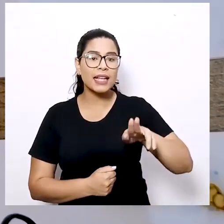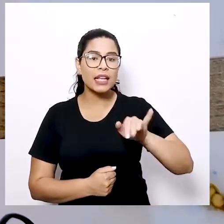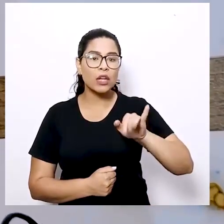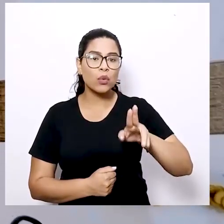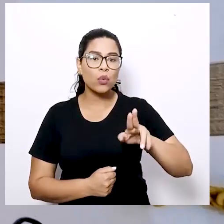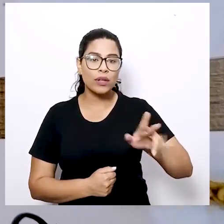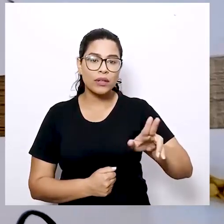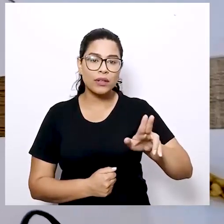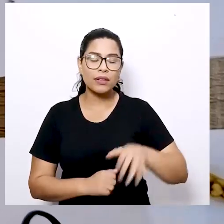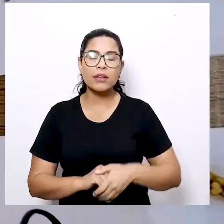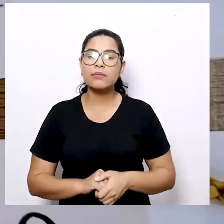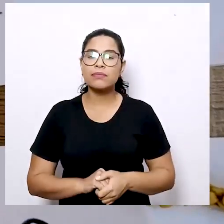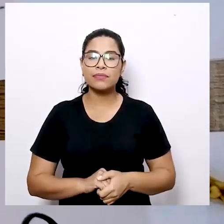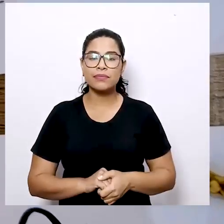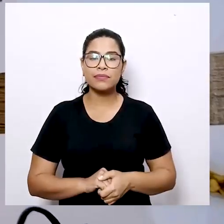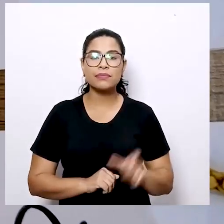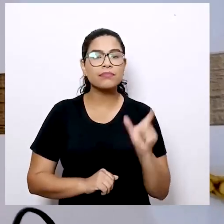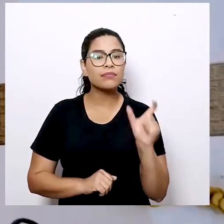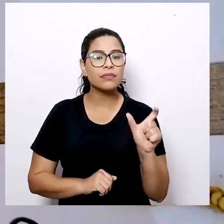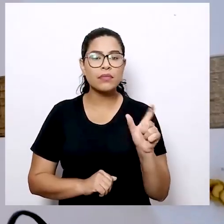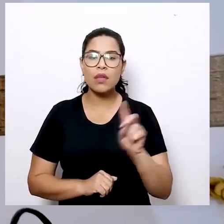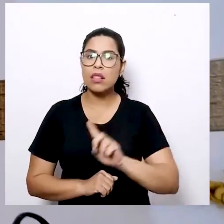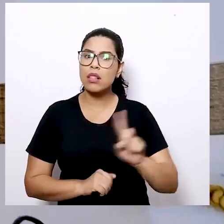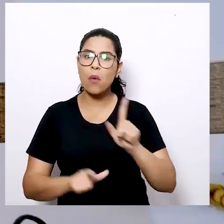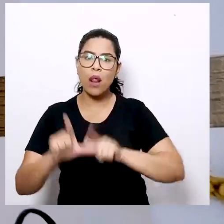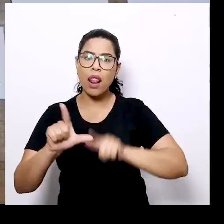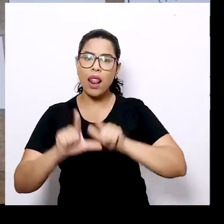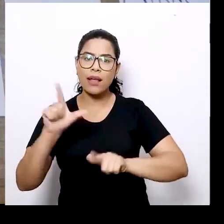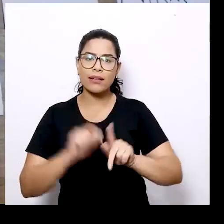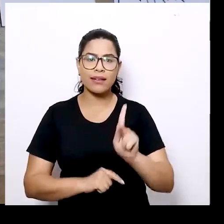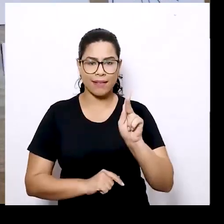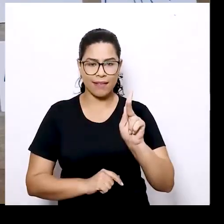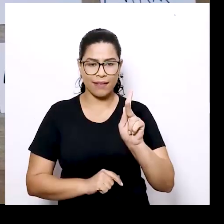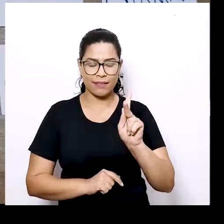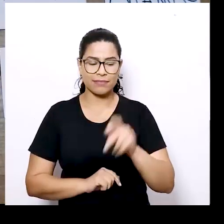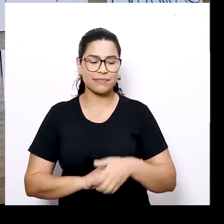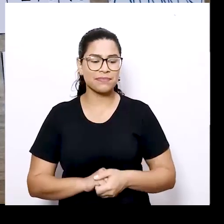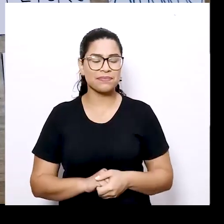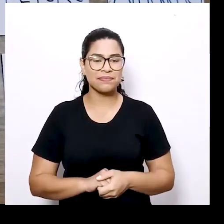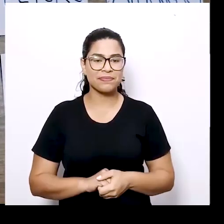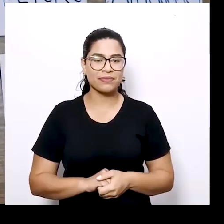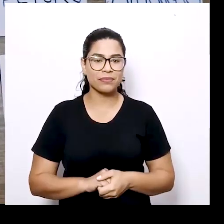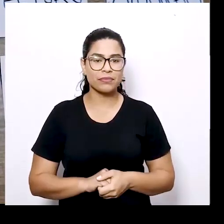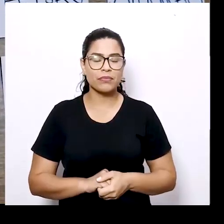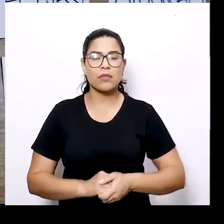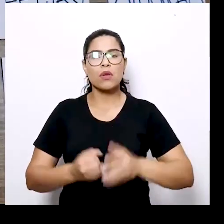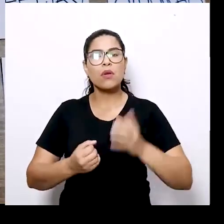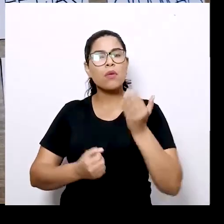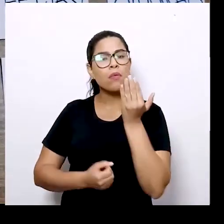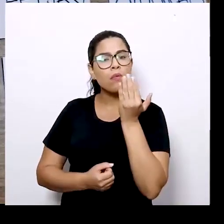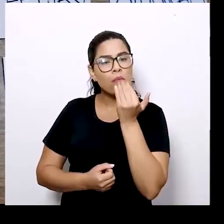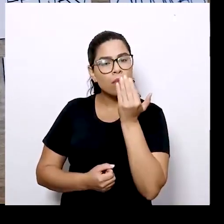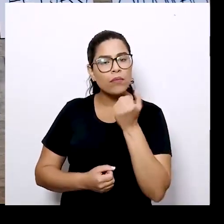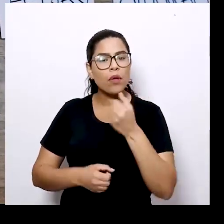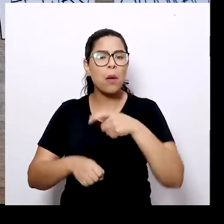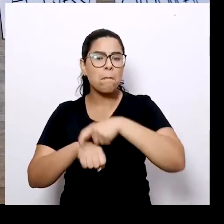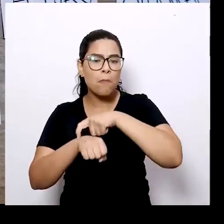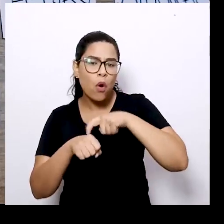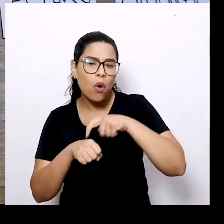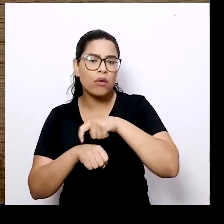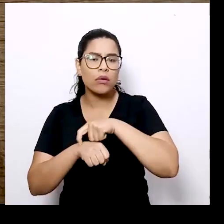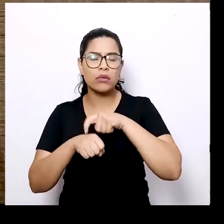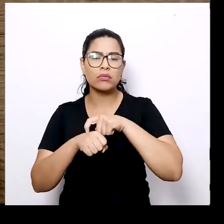kiwi? Isso mesmo, kiwi não é com a letra K. Morango, maracujá, tomate, pimenta,